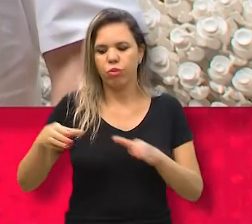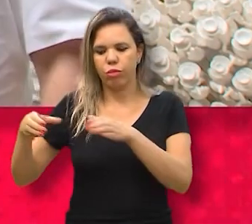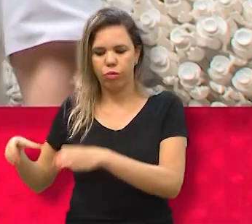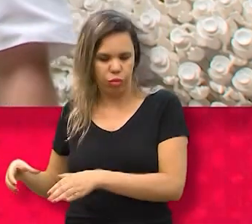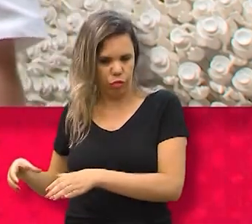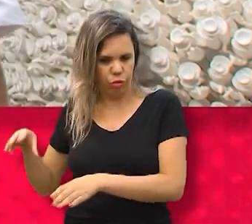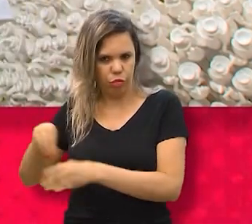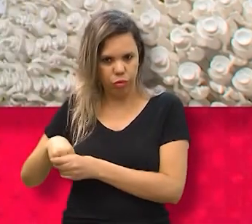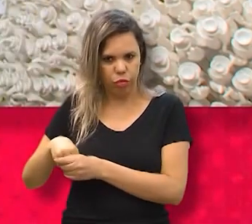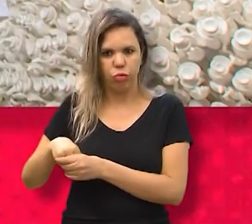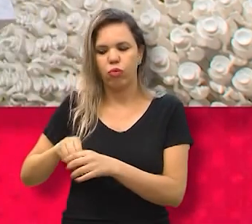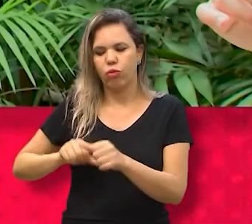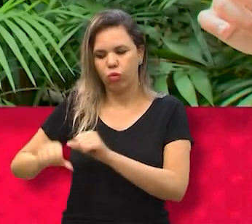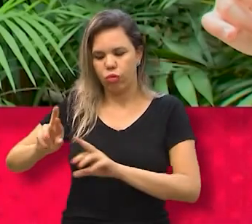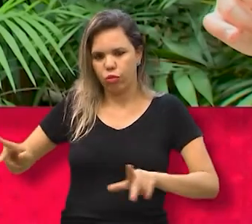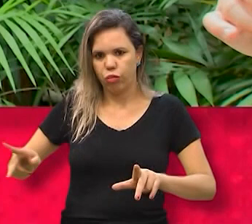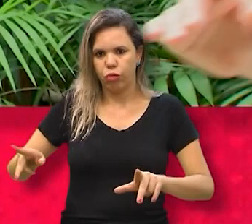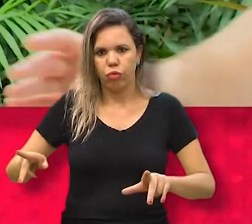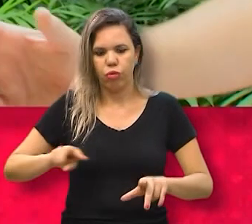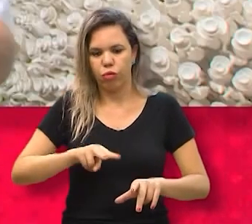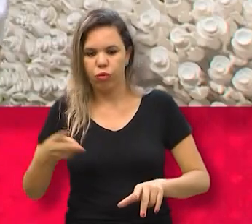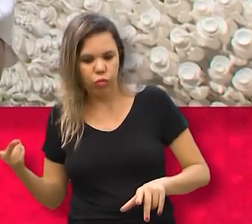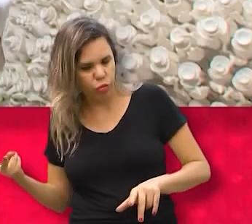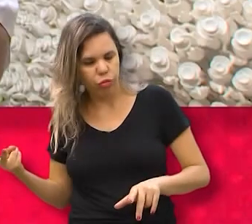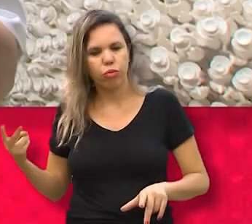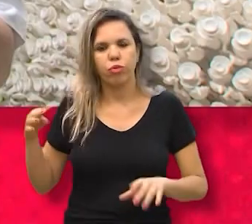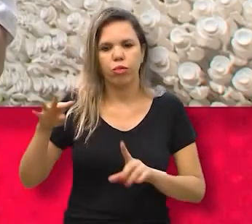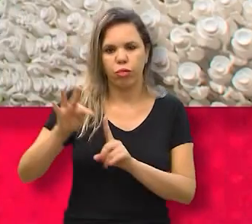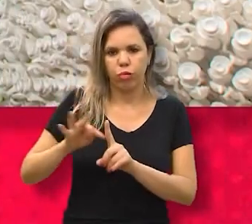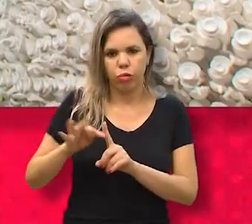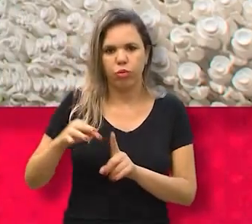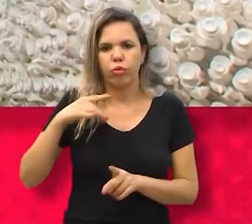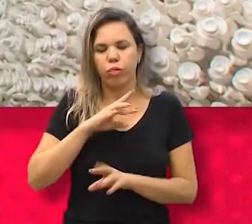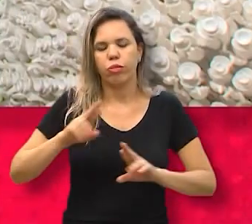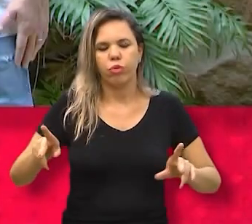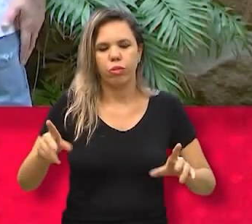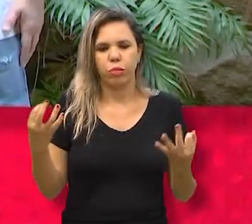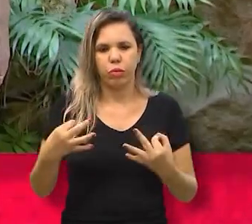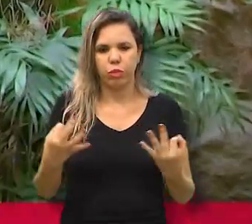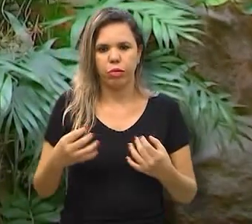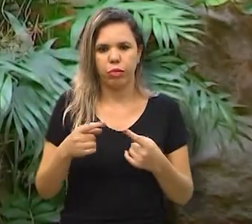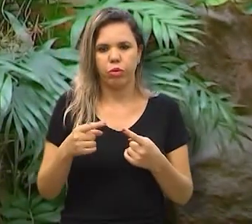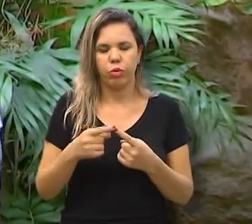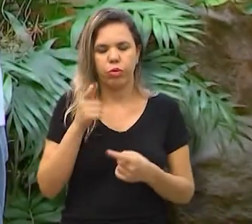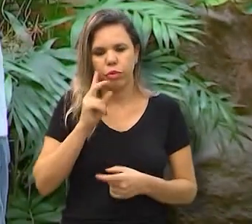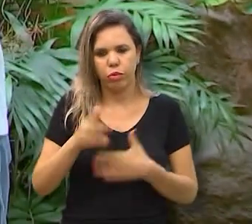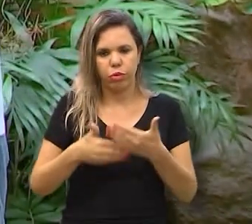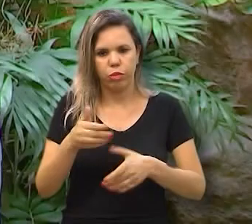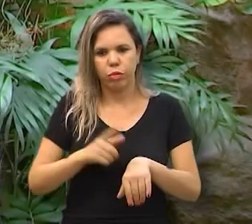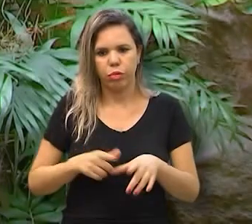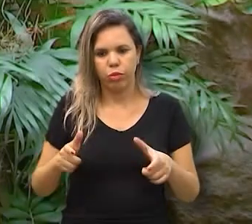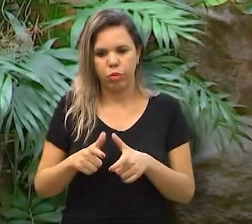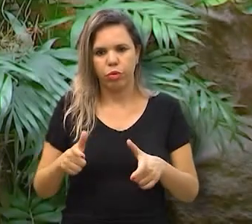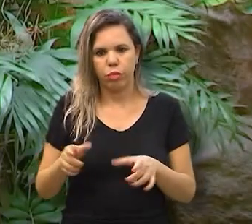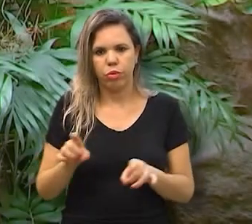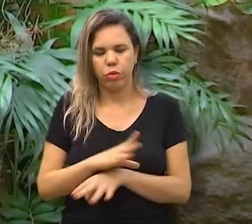água, direto pro choque térmico. Certo. Isso porque daí eu vou ter o nhoque no ponto perfeito para mim conseguir marchar o